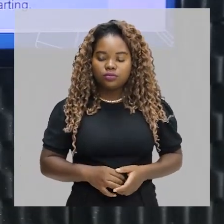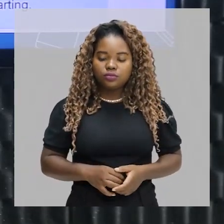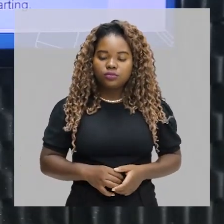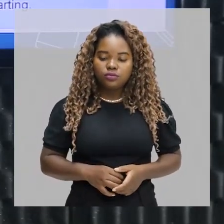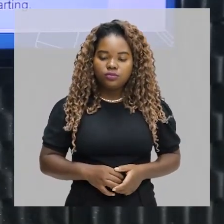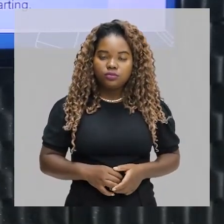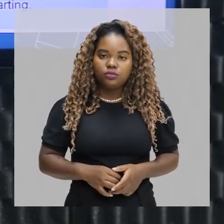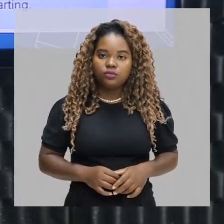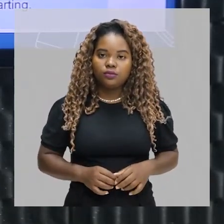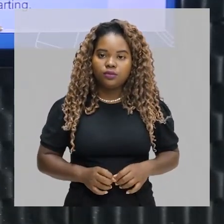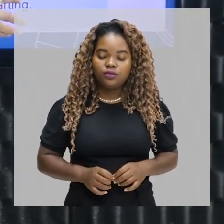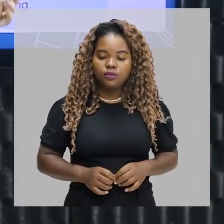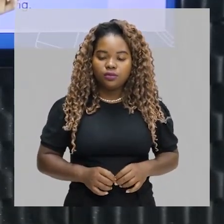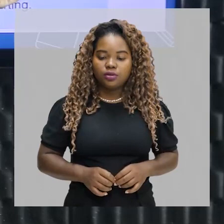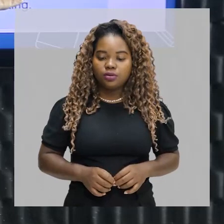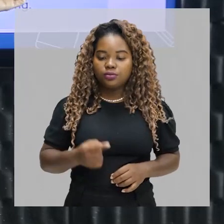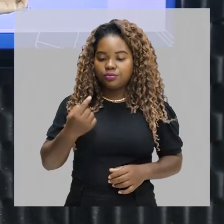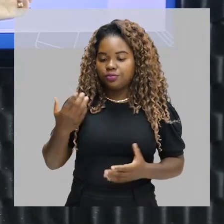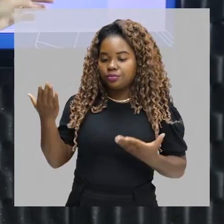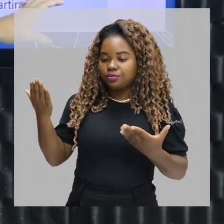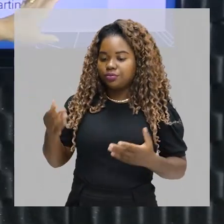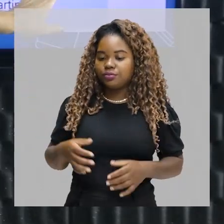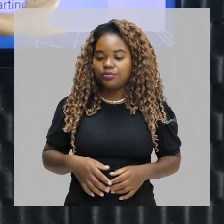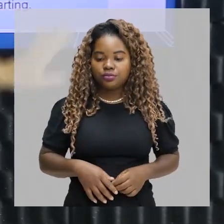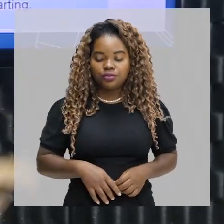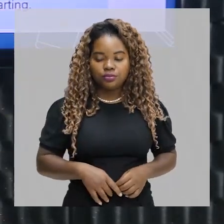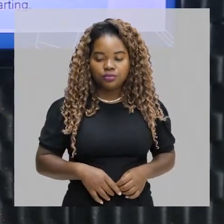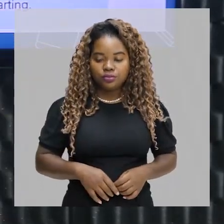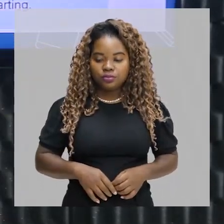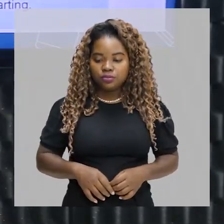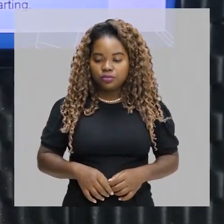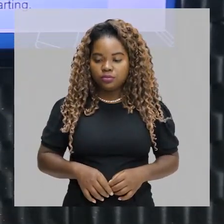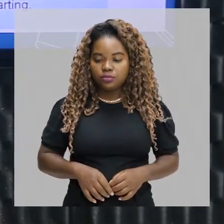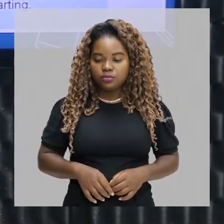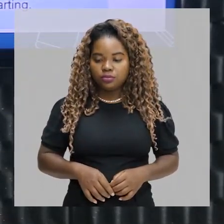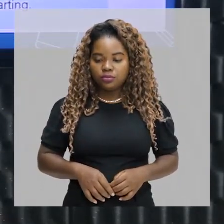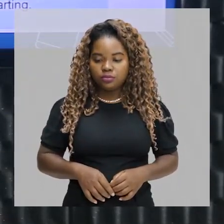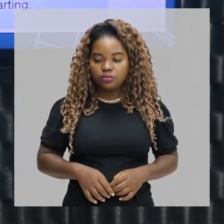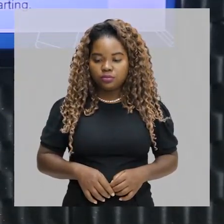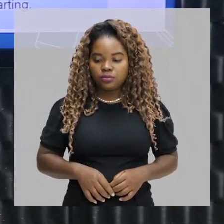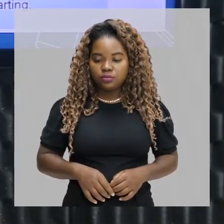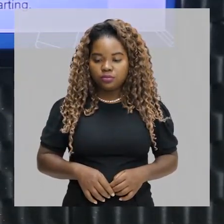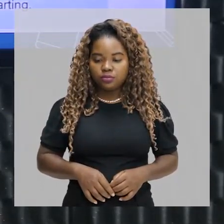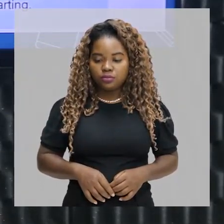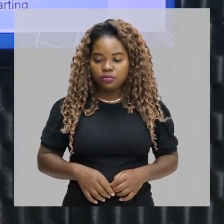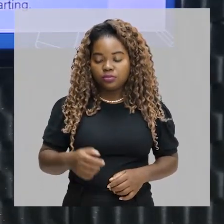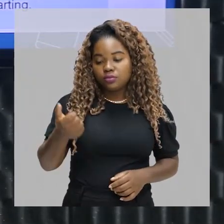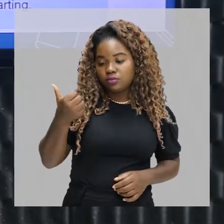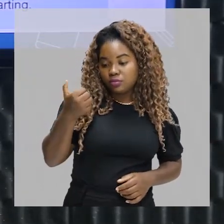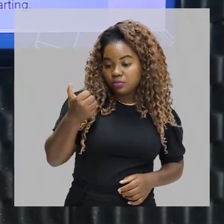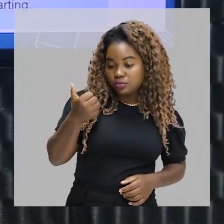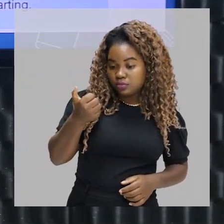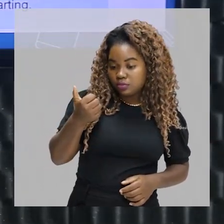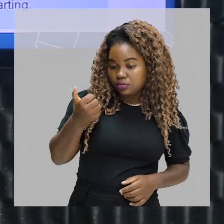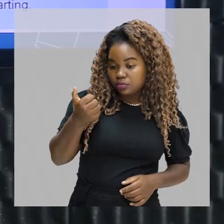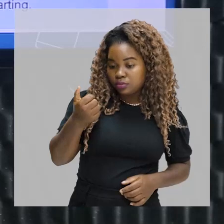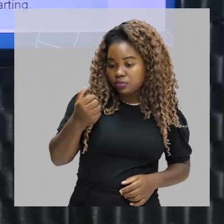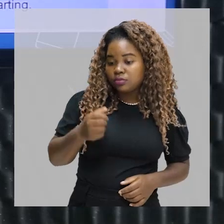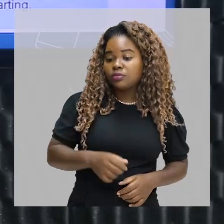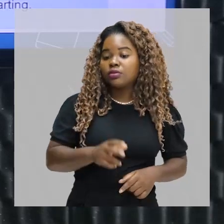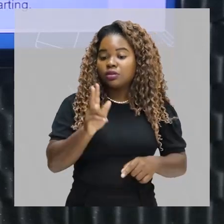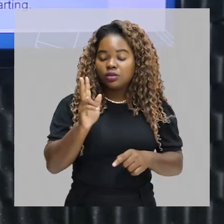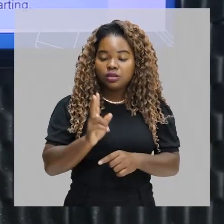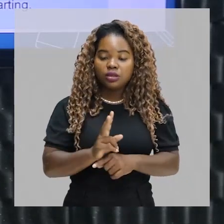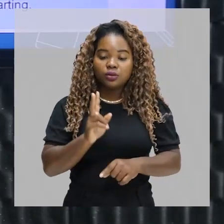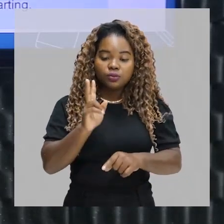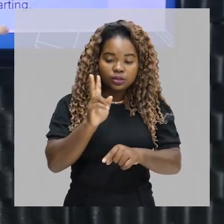pessoa. Tá? The pen which I borrowed is blue. A caneta que eu emprestei,